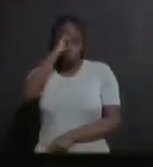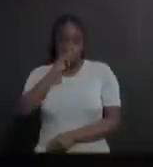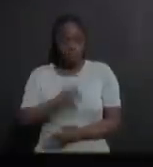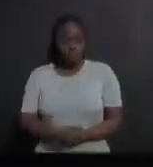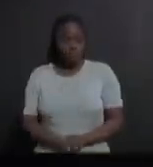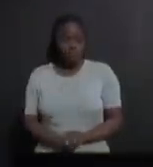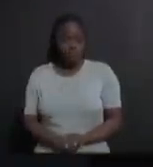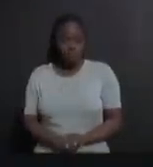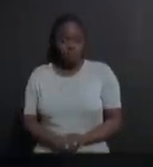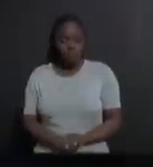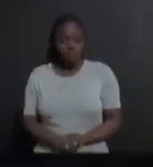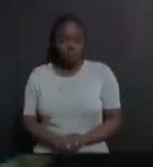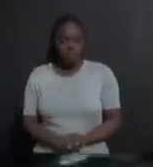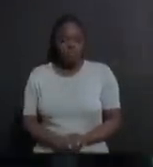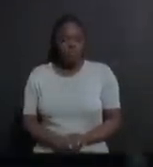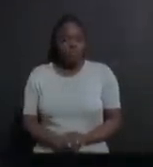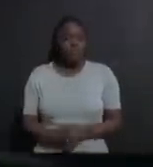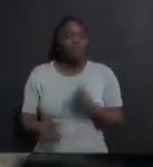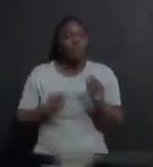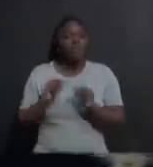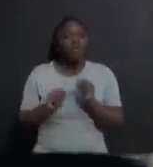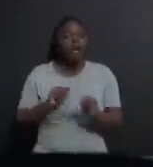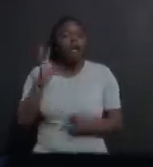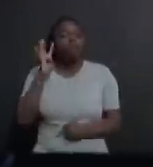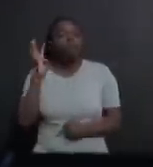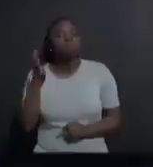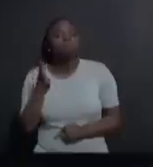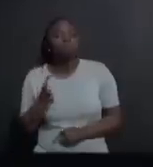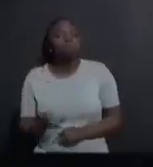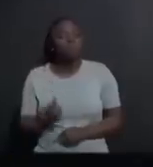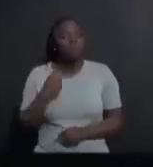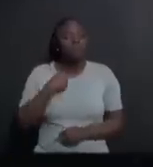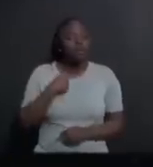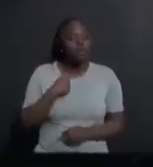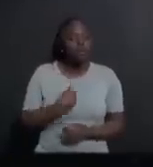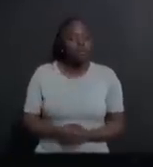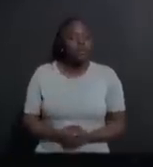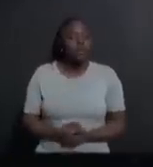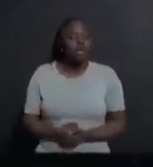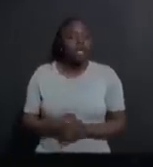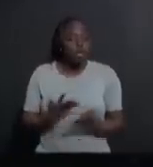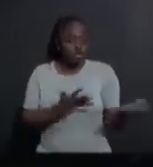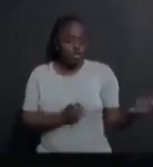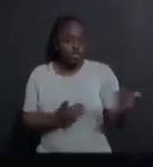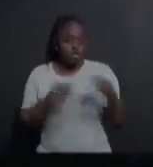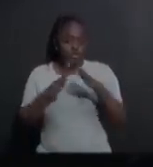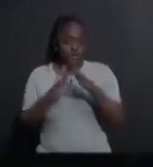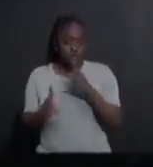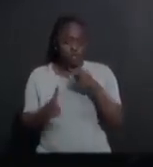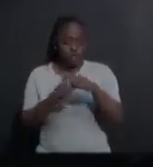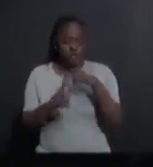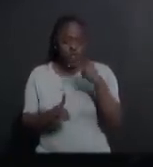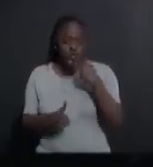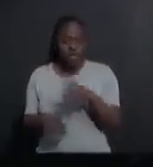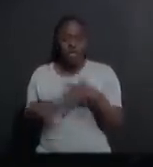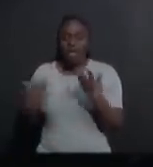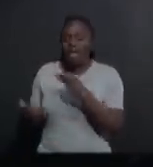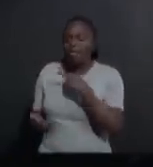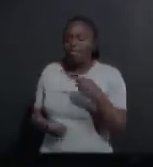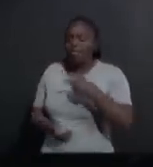Quem paga o pato? Eu. Porque a pessoa vem... Quantos jovens, gente, da igreja me procuram e falam: pastor, assim, eu não estou acreditando mais em Adão e